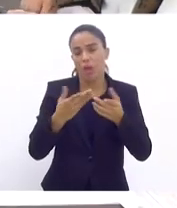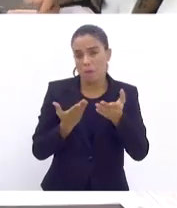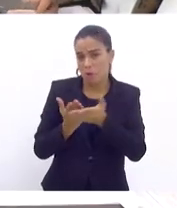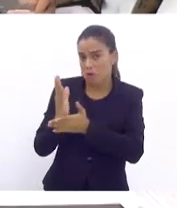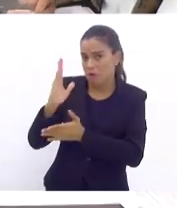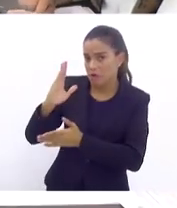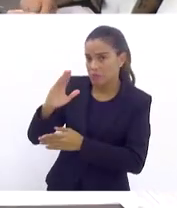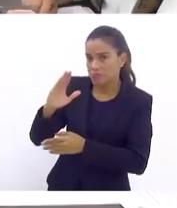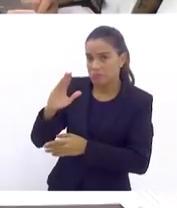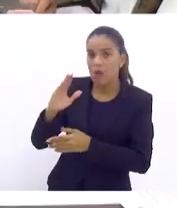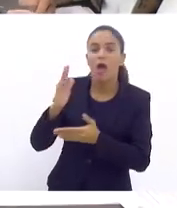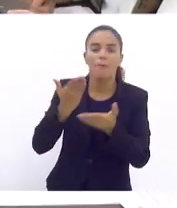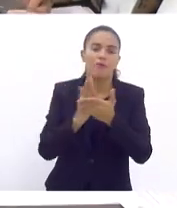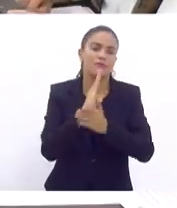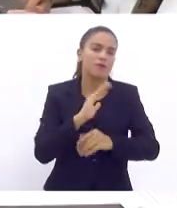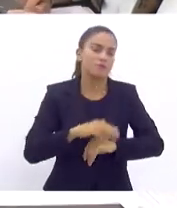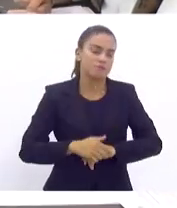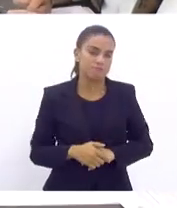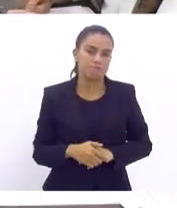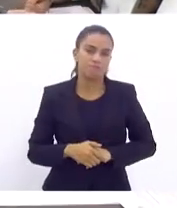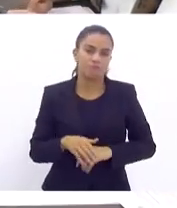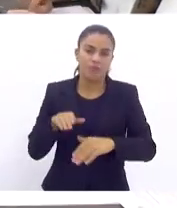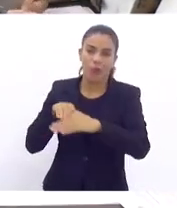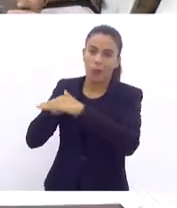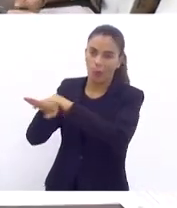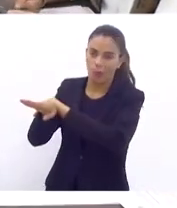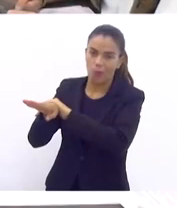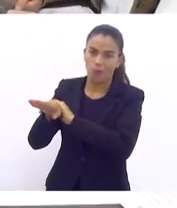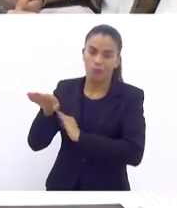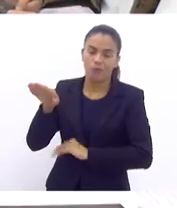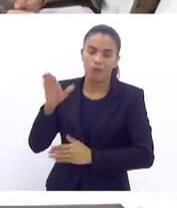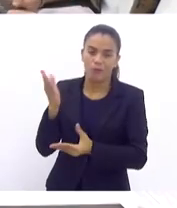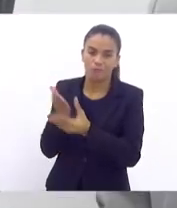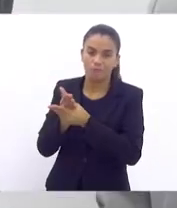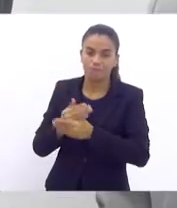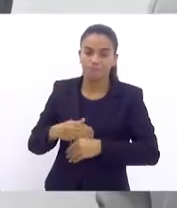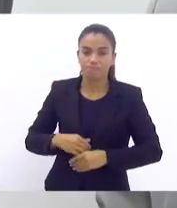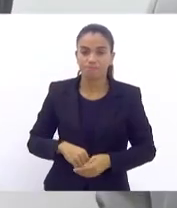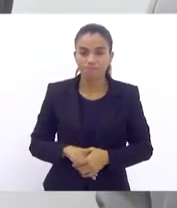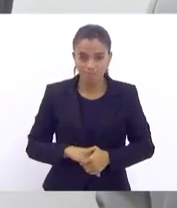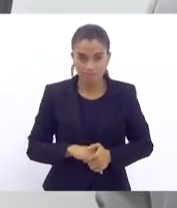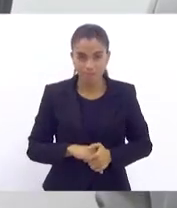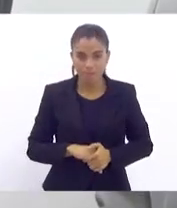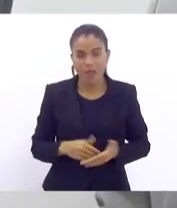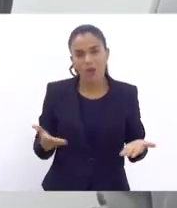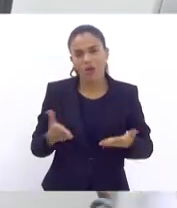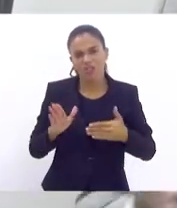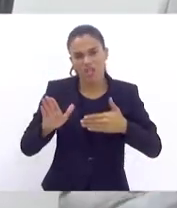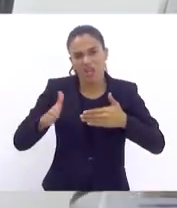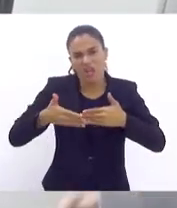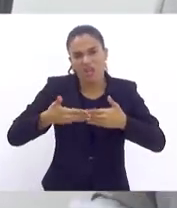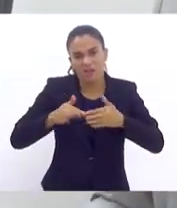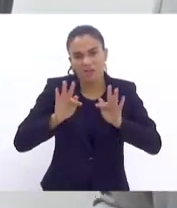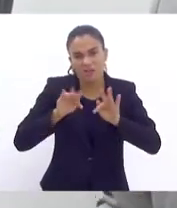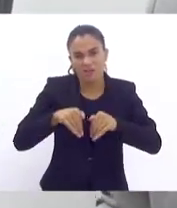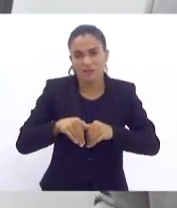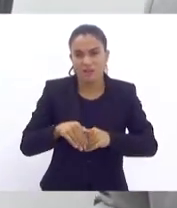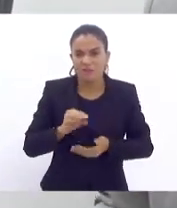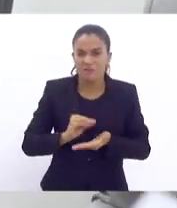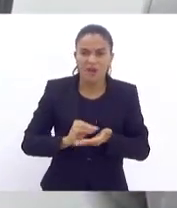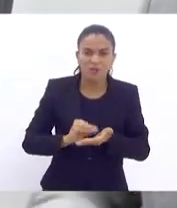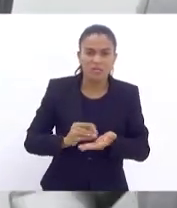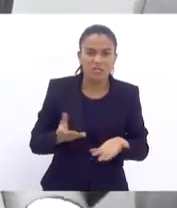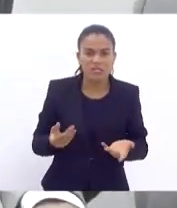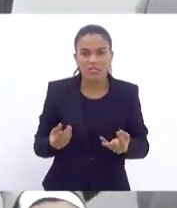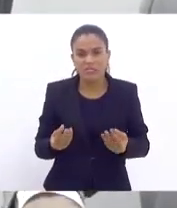Como estão aprovado o projeto é arquivo agora está terminando aqui falta a